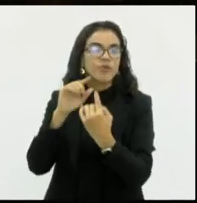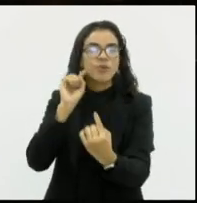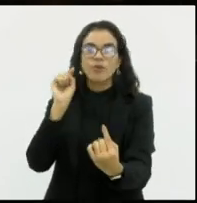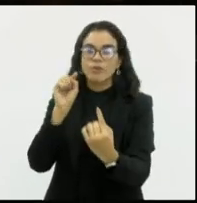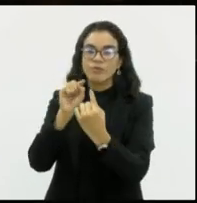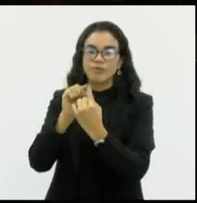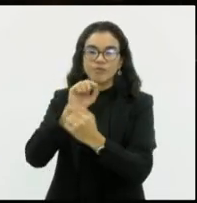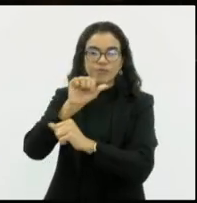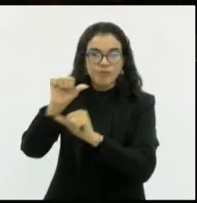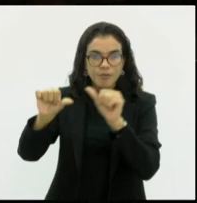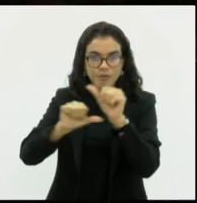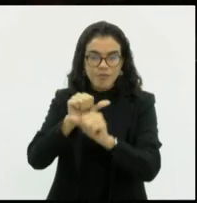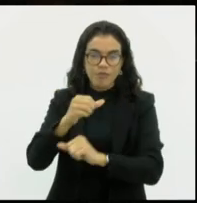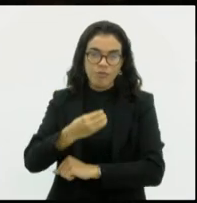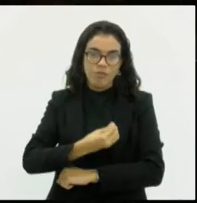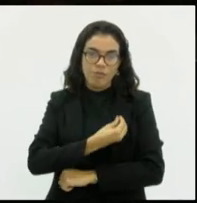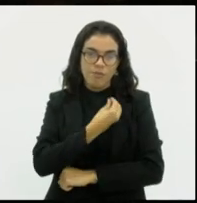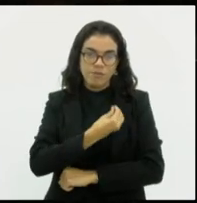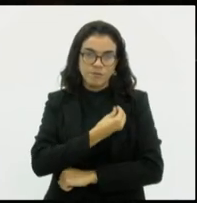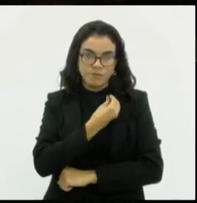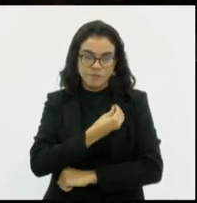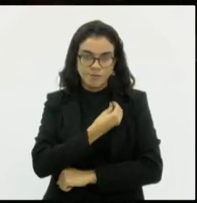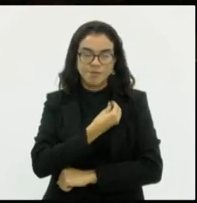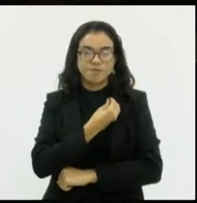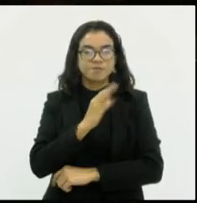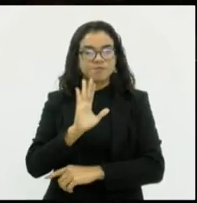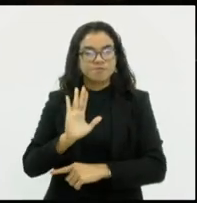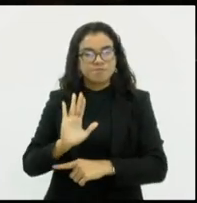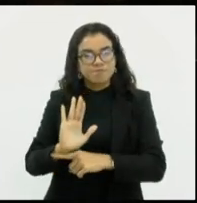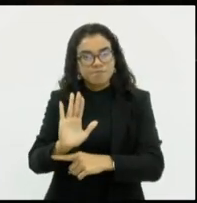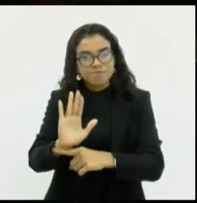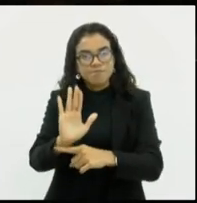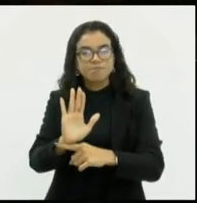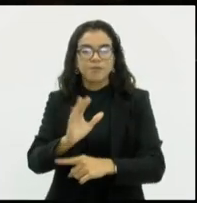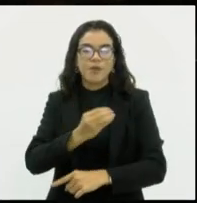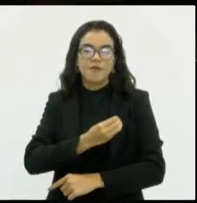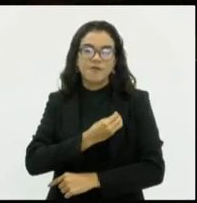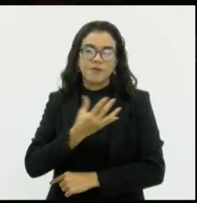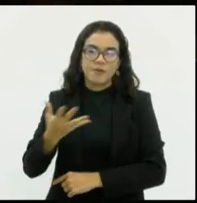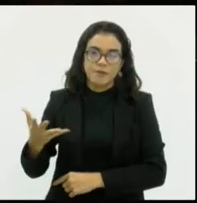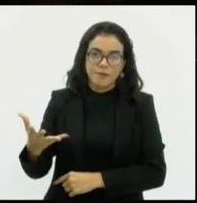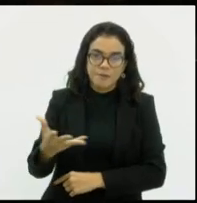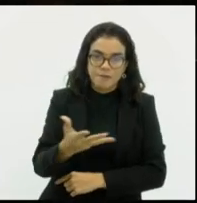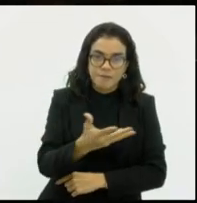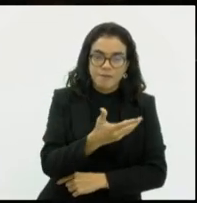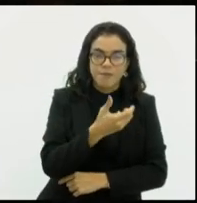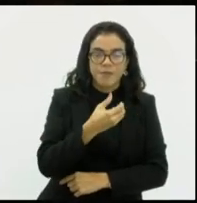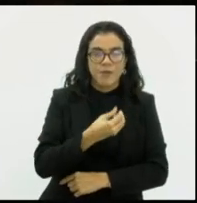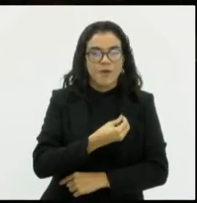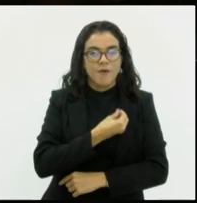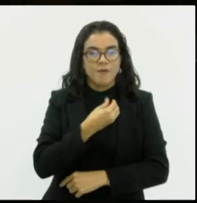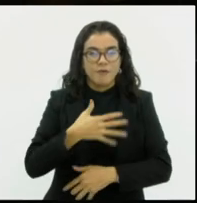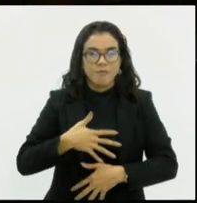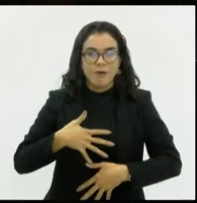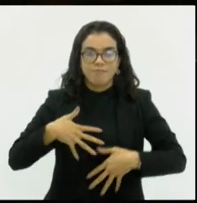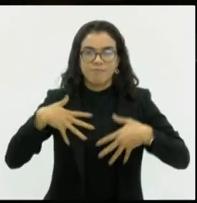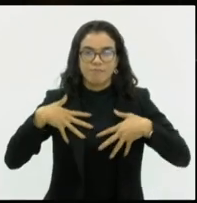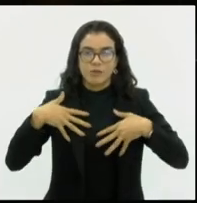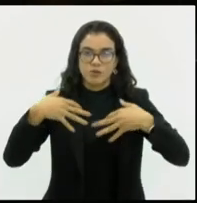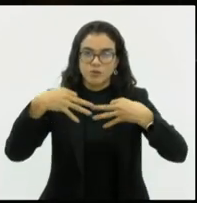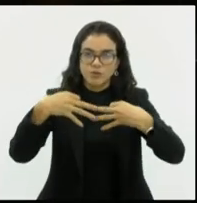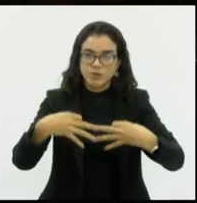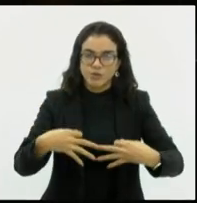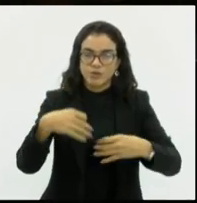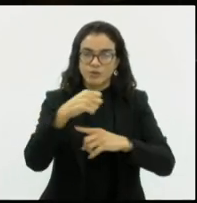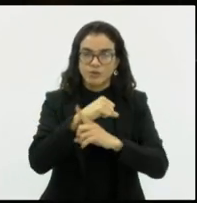de mudar vidas, de contribuir uma vida de qualidade, uma vida mais digna, com justiça social,